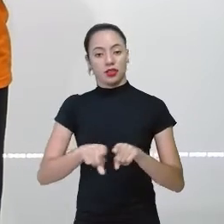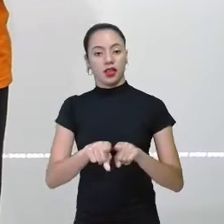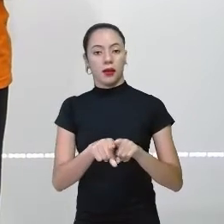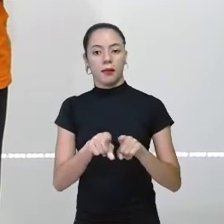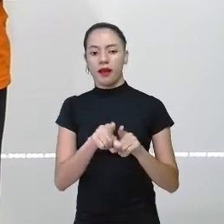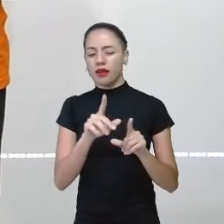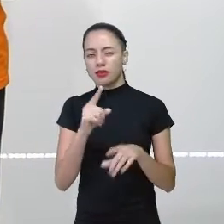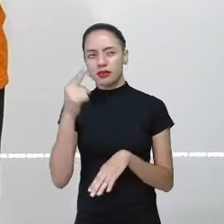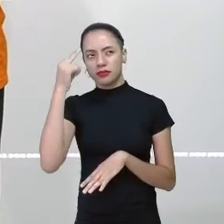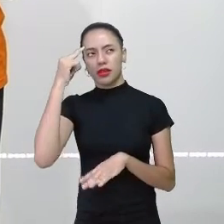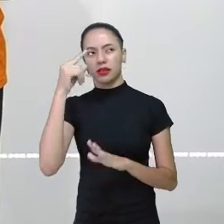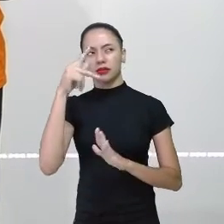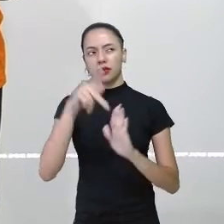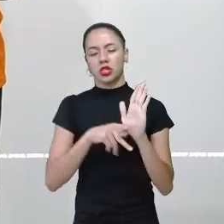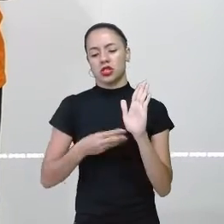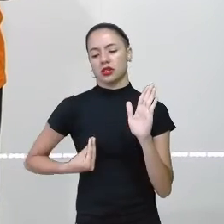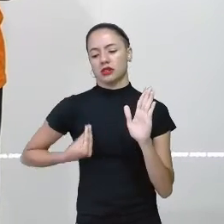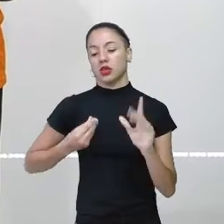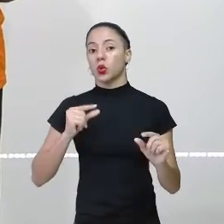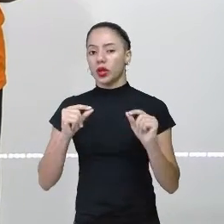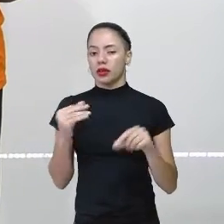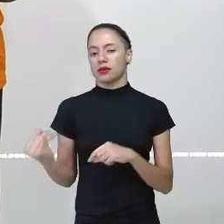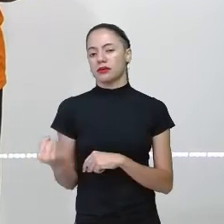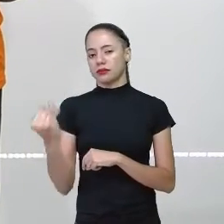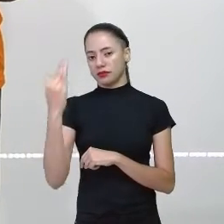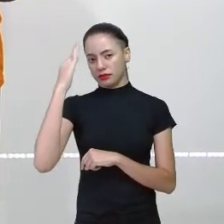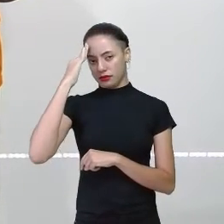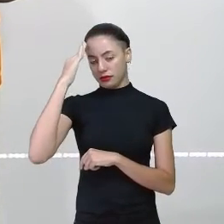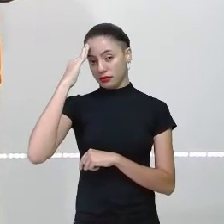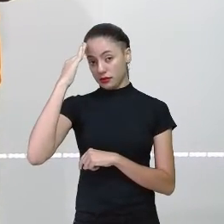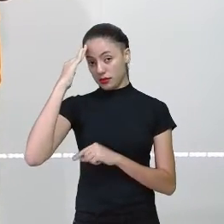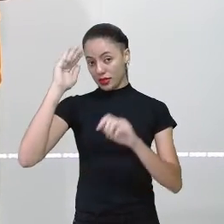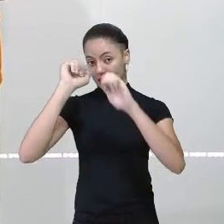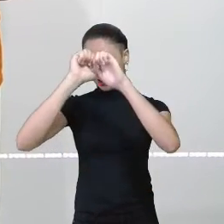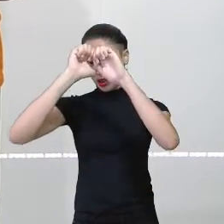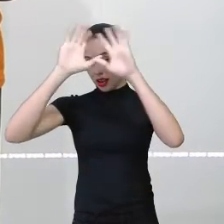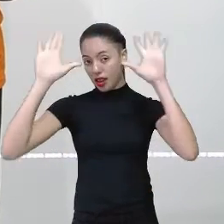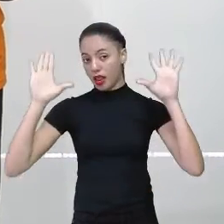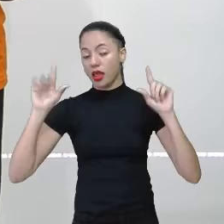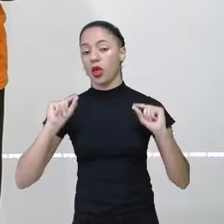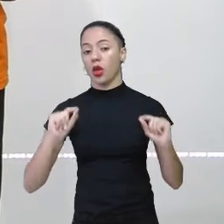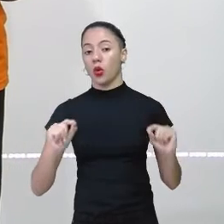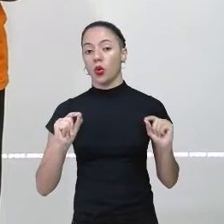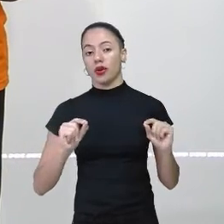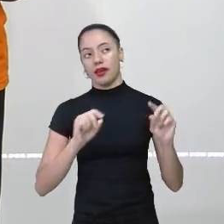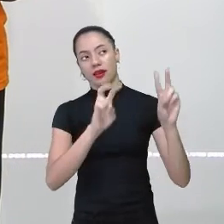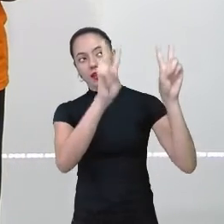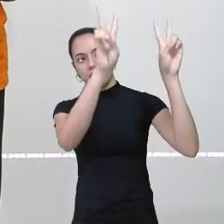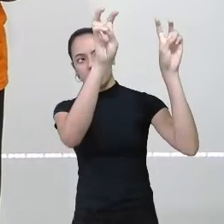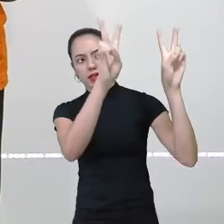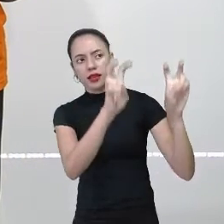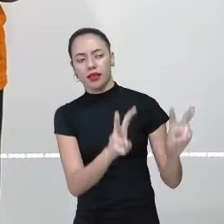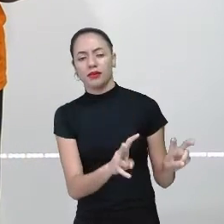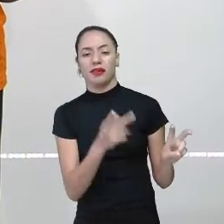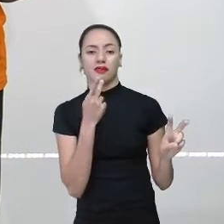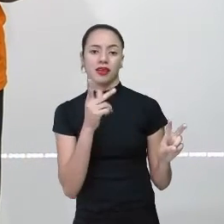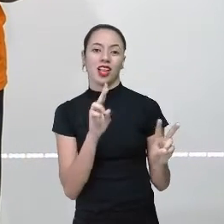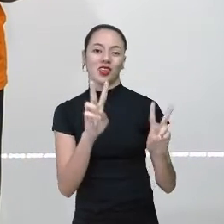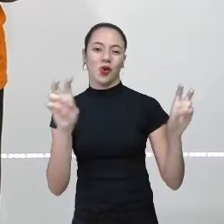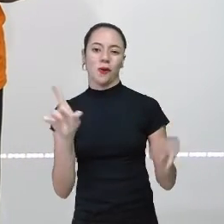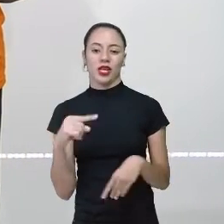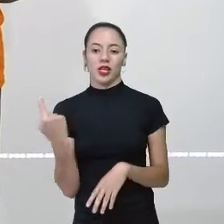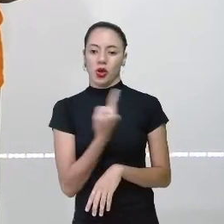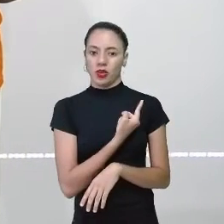projeto de vida, é fundamental a gente entender que essas questões, elas falam muito sobre a gente, falam muito